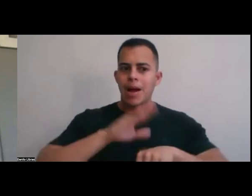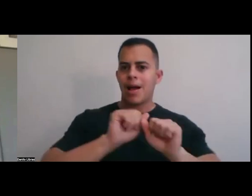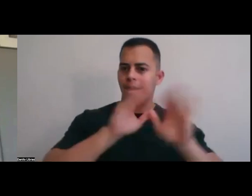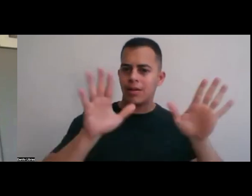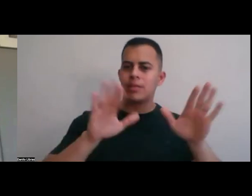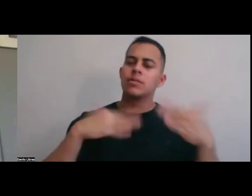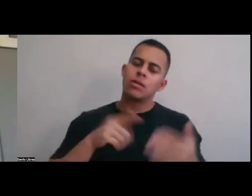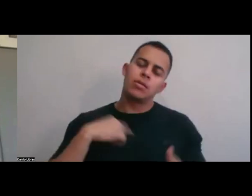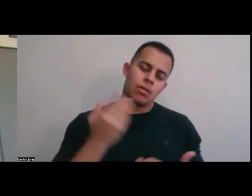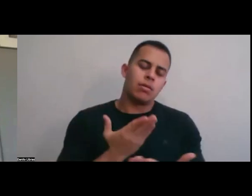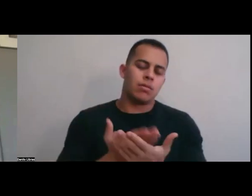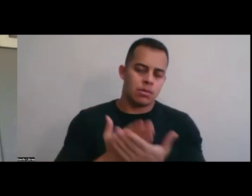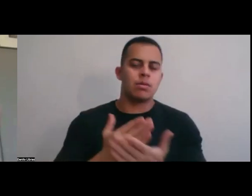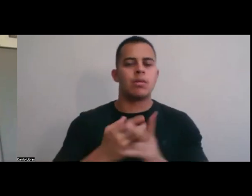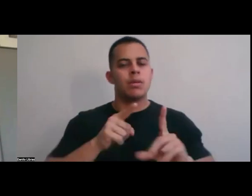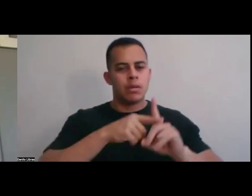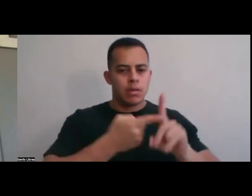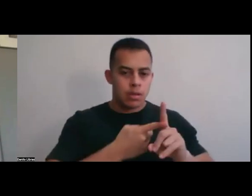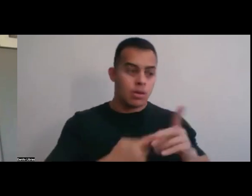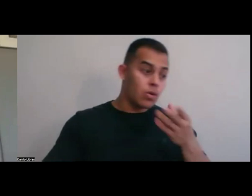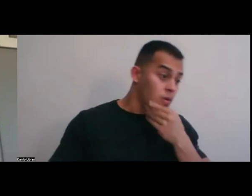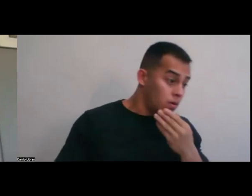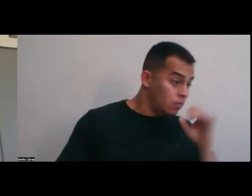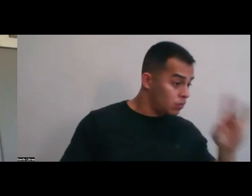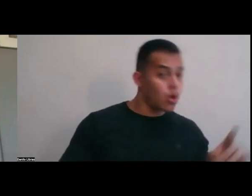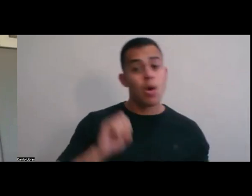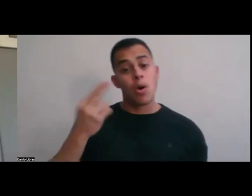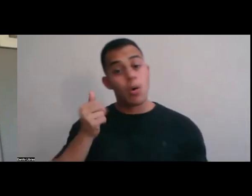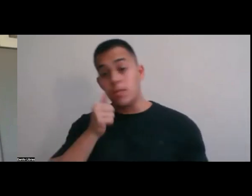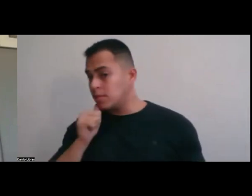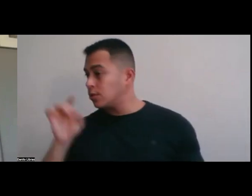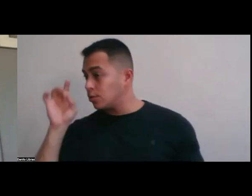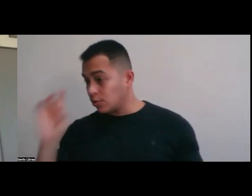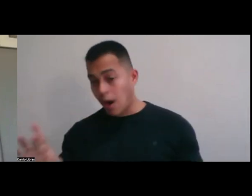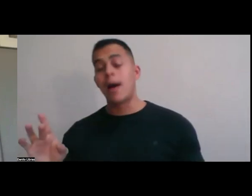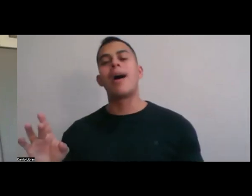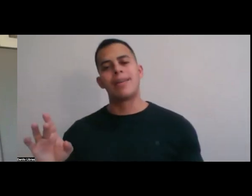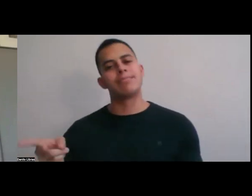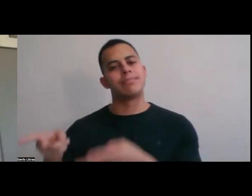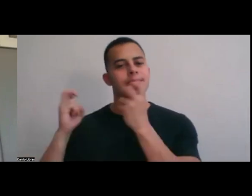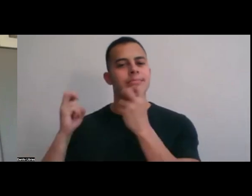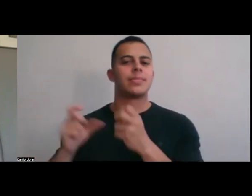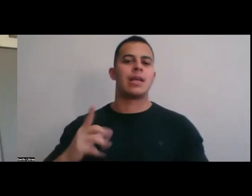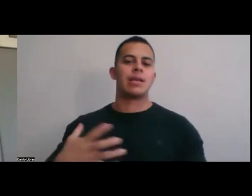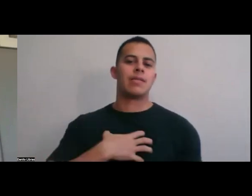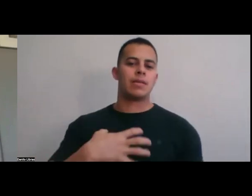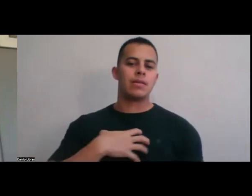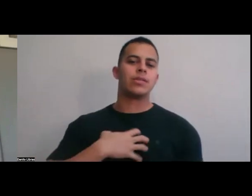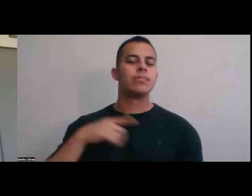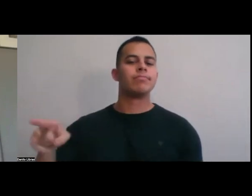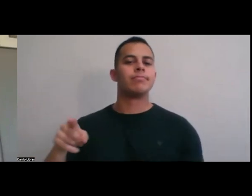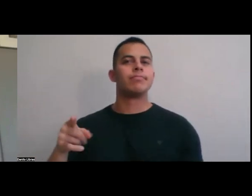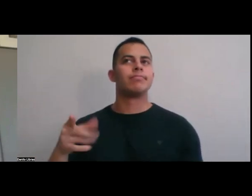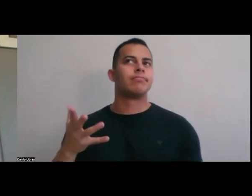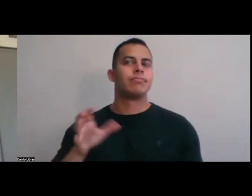acaba estudando gestações que são ou de meninos ou de meninas, né? E assim a gente vê um efeito muito, muito,